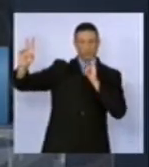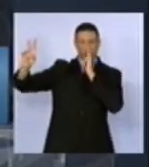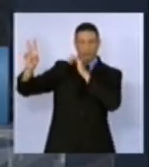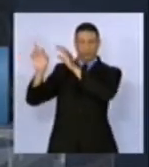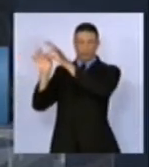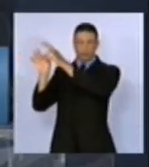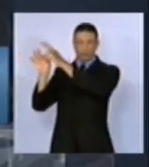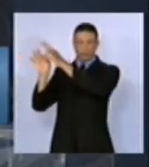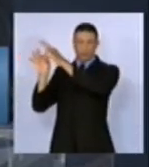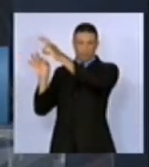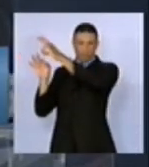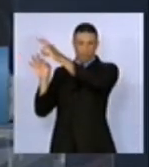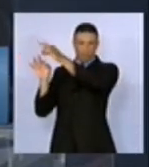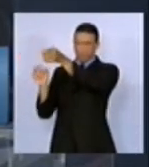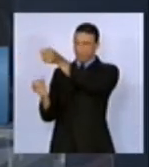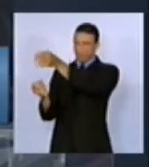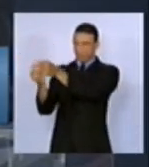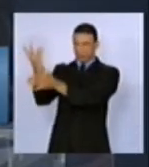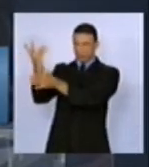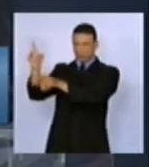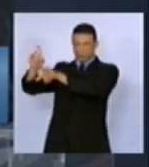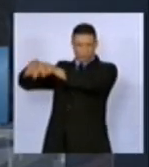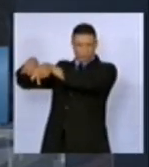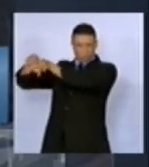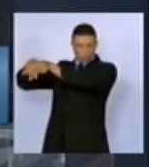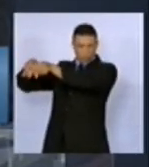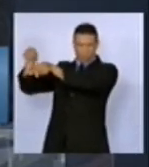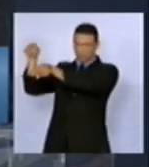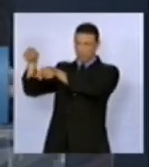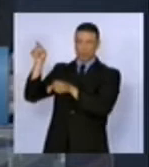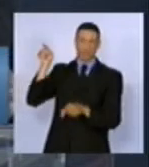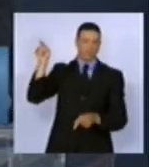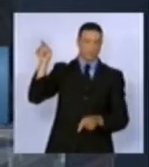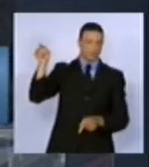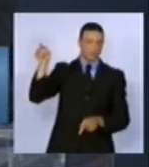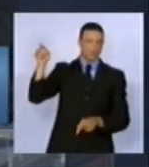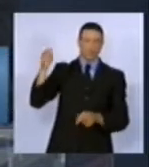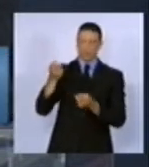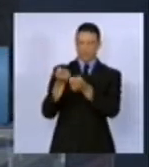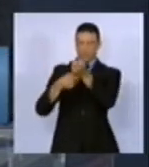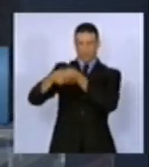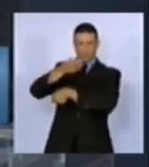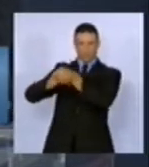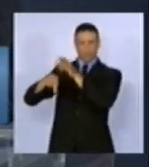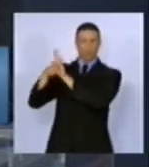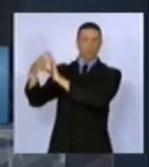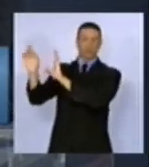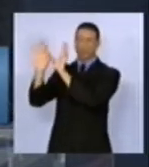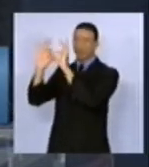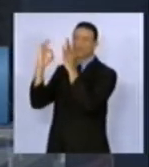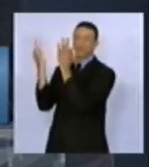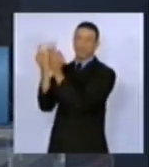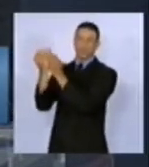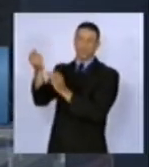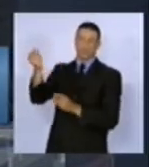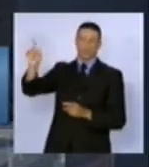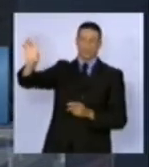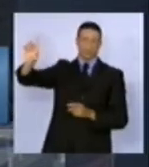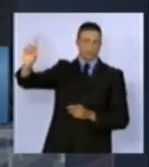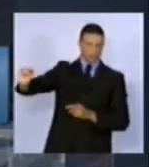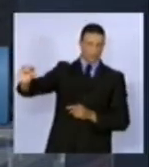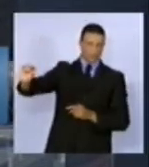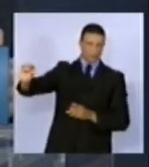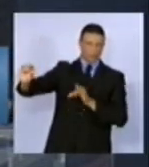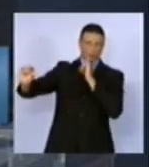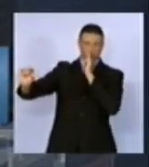produção mostrando que lá é uma economia familiar a receita bruta por